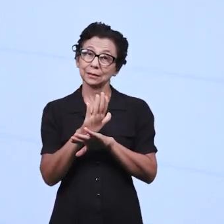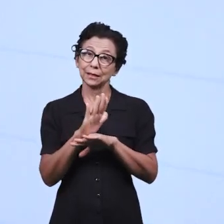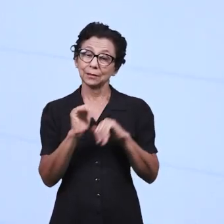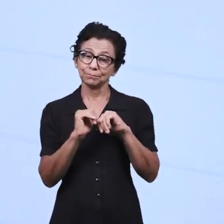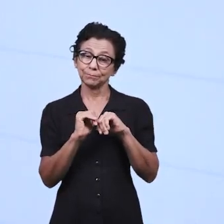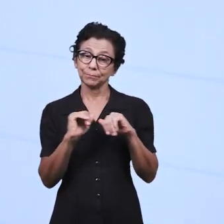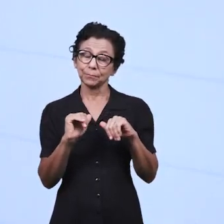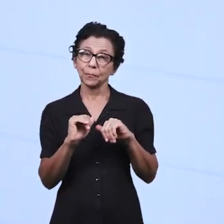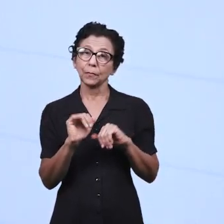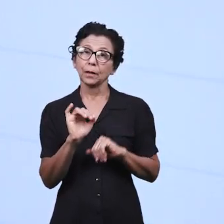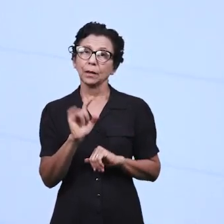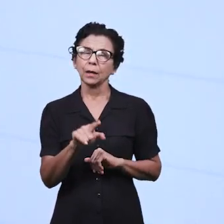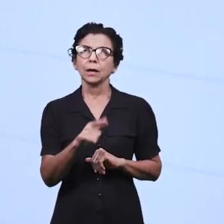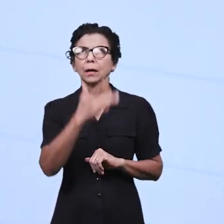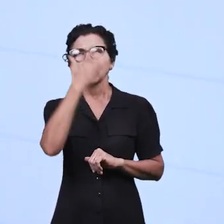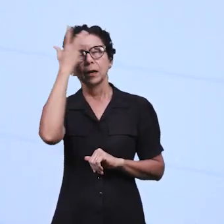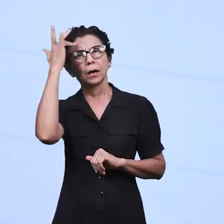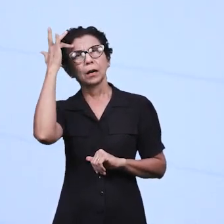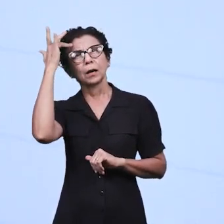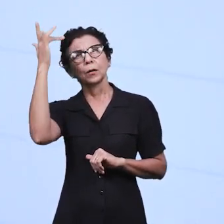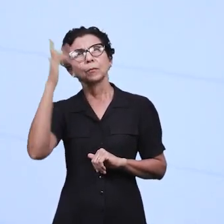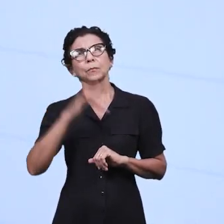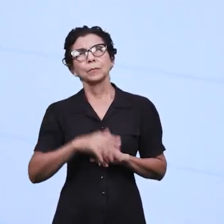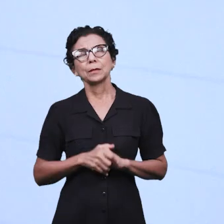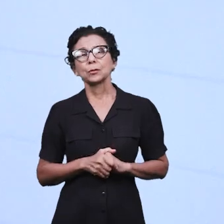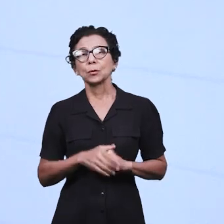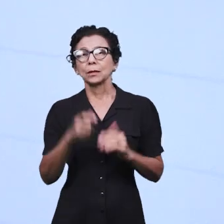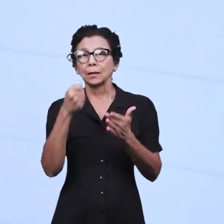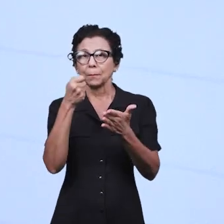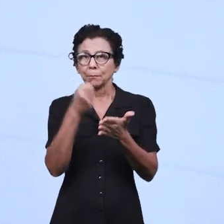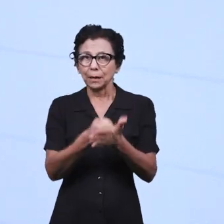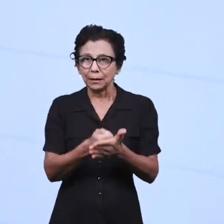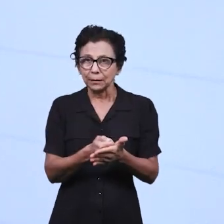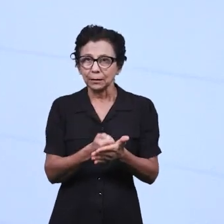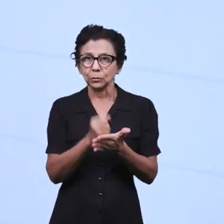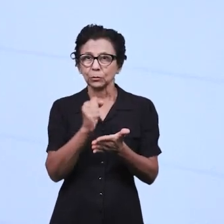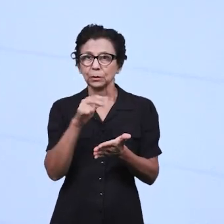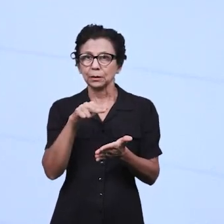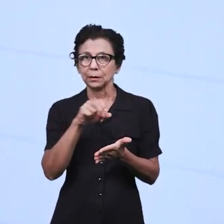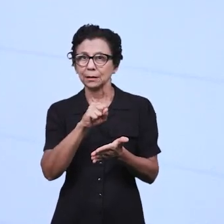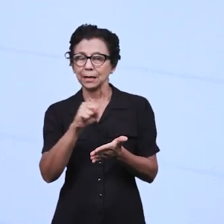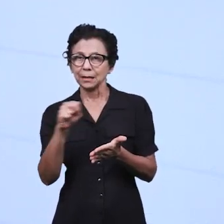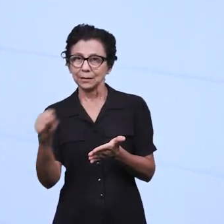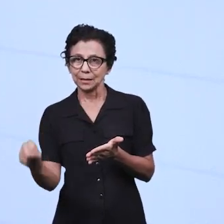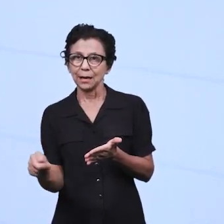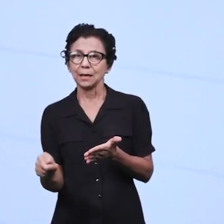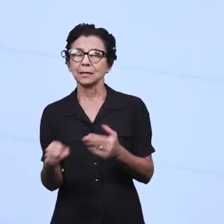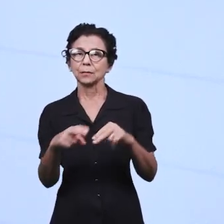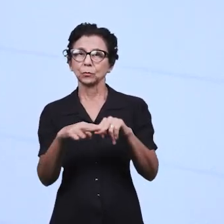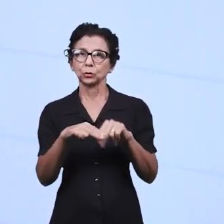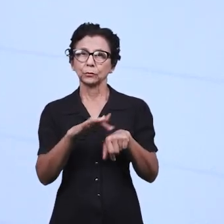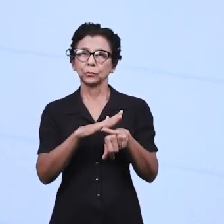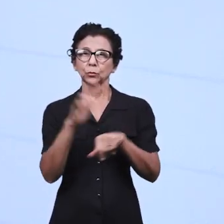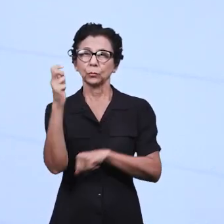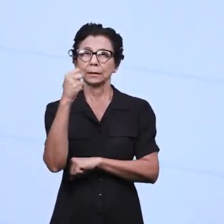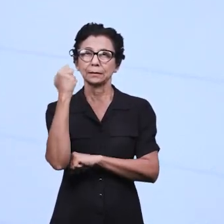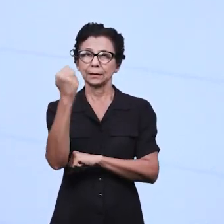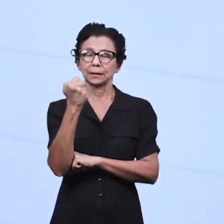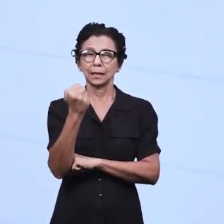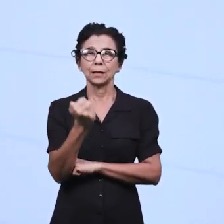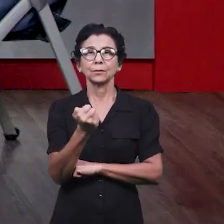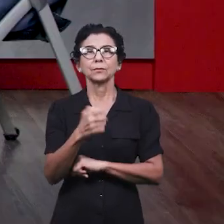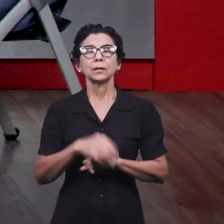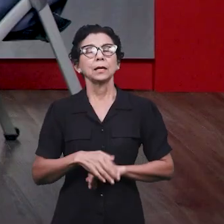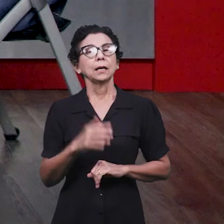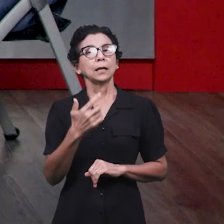a pessoa está contribuindo, foi acometido da doença grave, ela não vai ter essa carência de 12 meses. É importante que a pessoa saiba disso também.